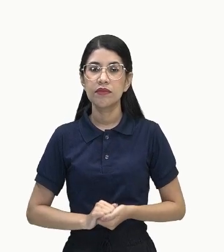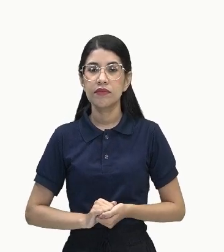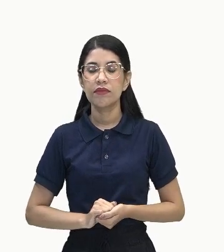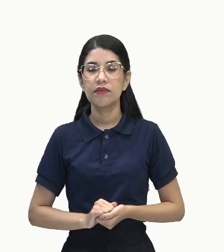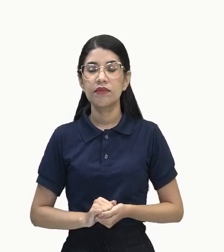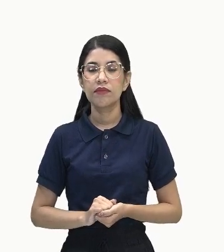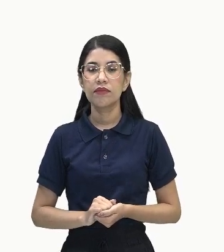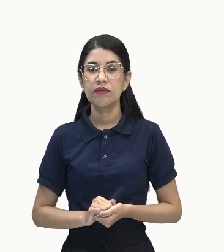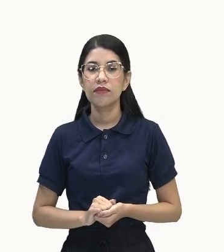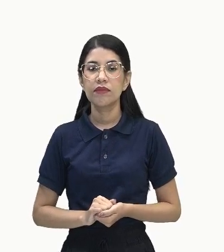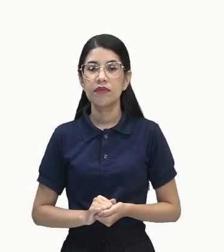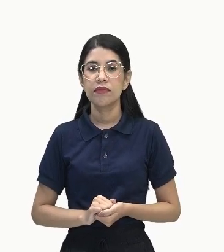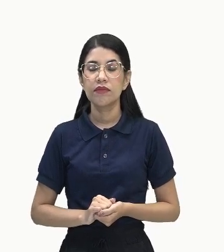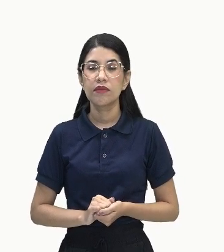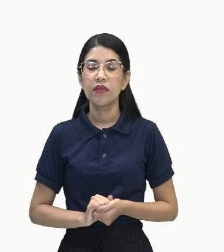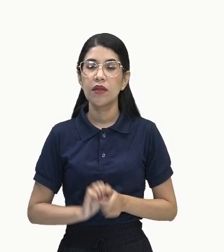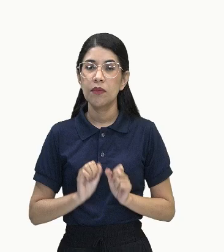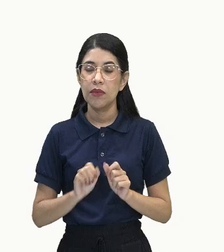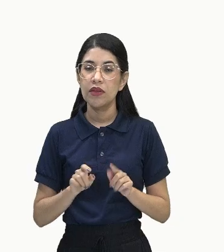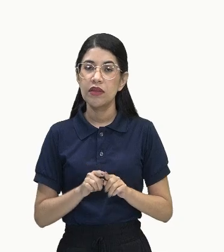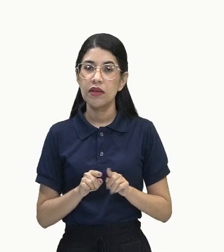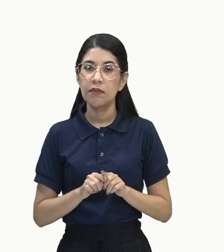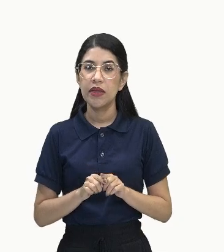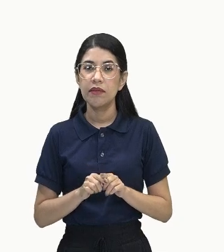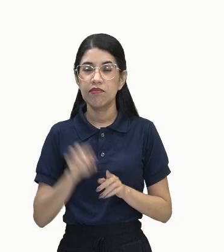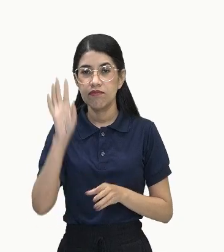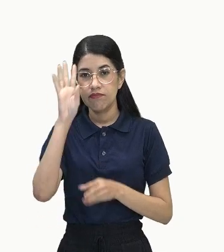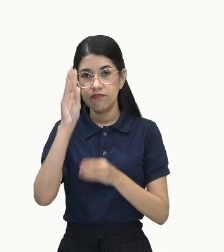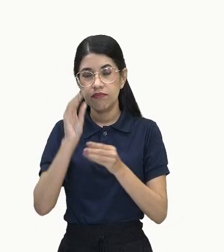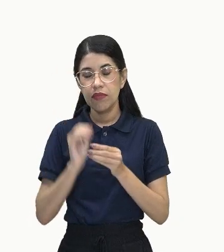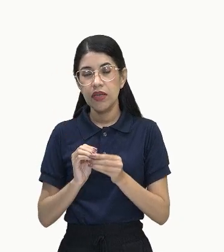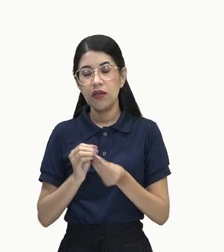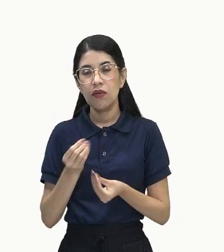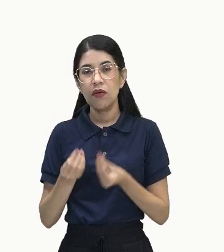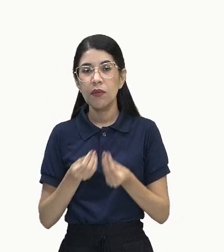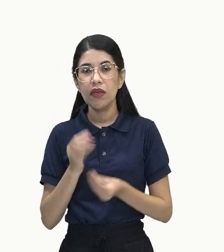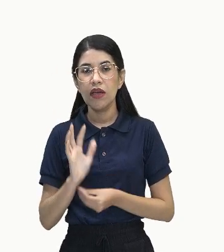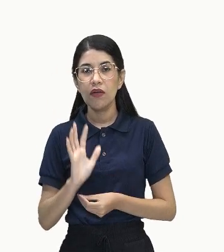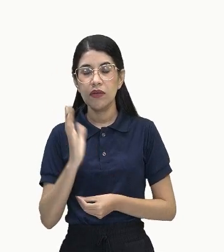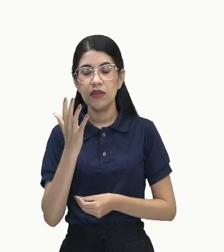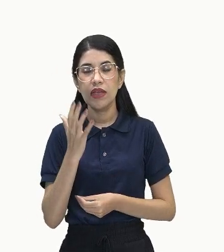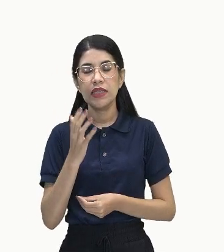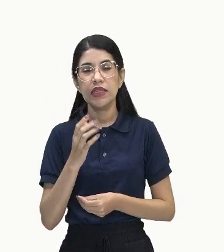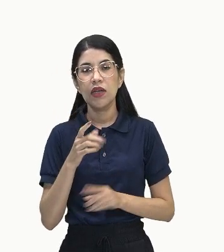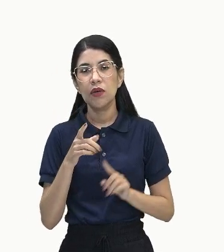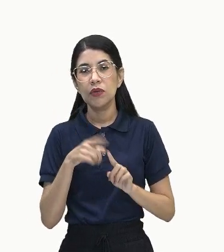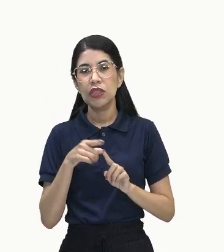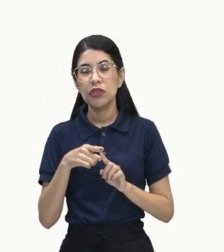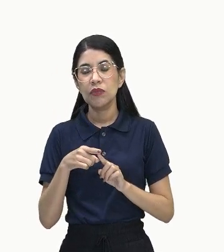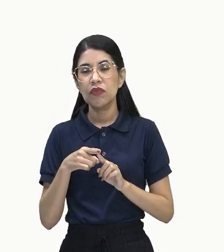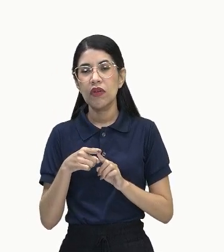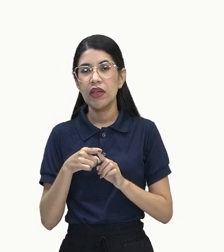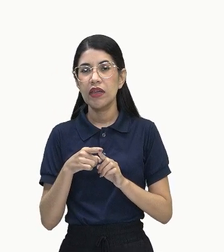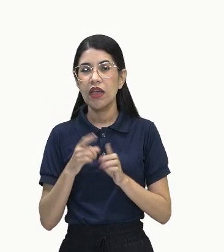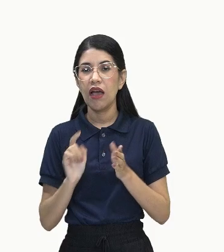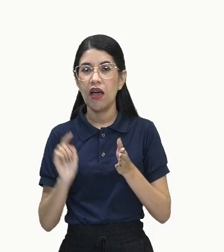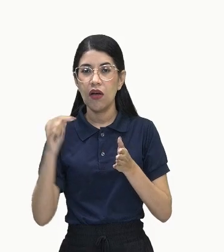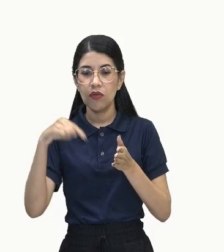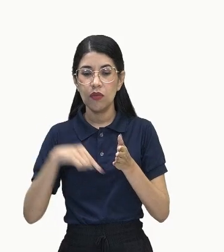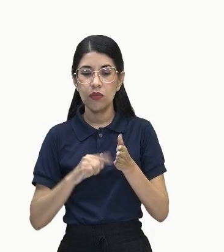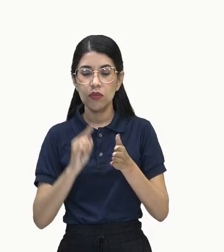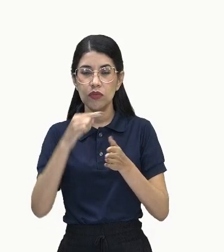né? Então, eu posso entender esse fenômeno da polarização como sendo o ato de filtrar a onda,